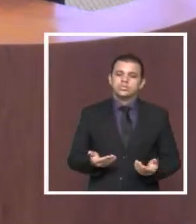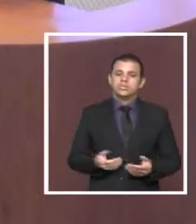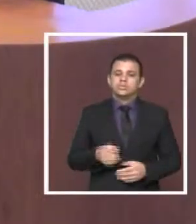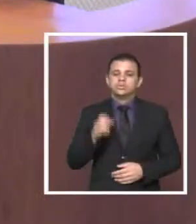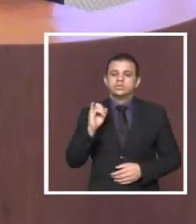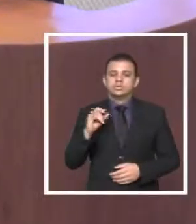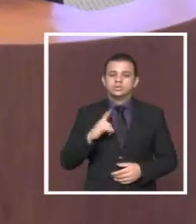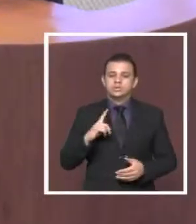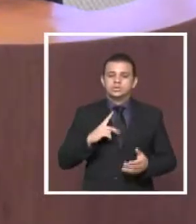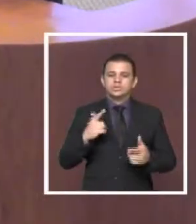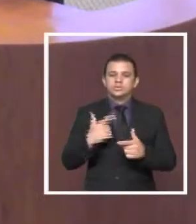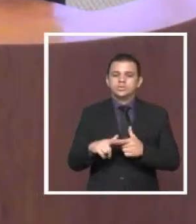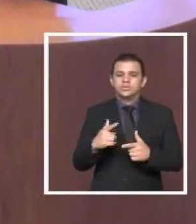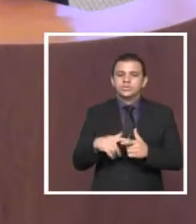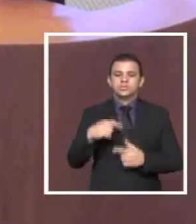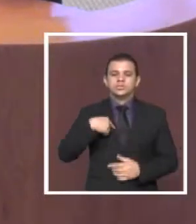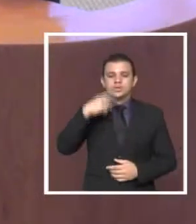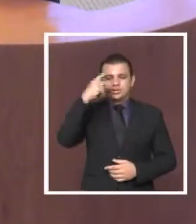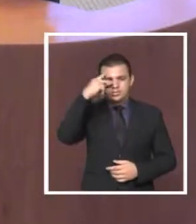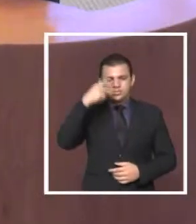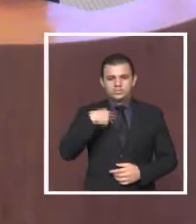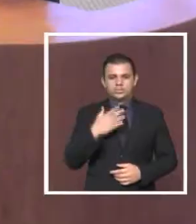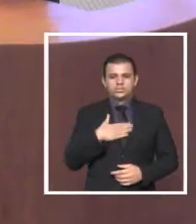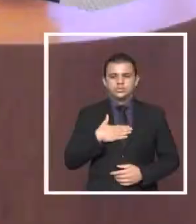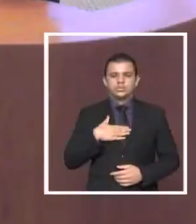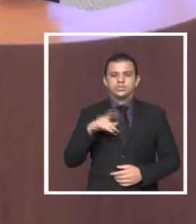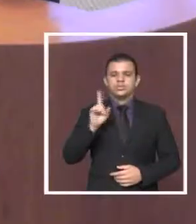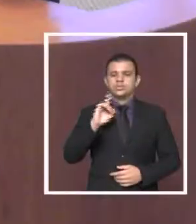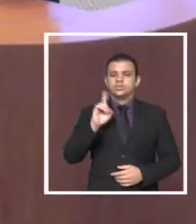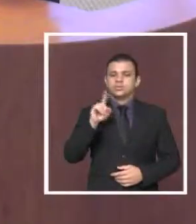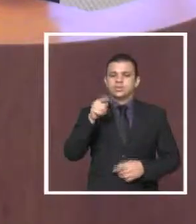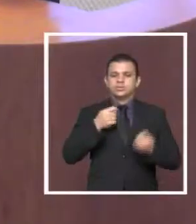a administração do primo de Vossa Excelência.